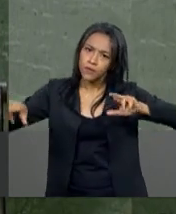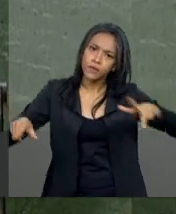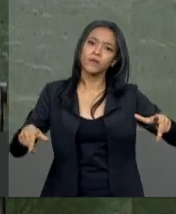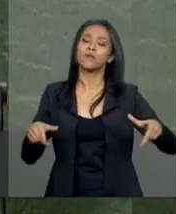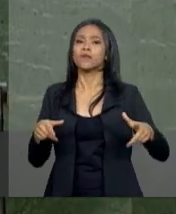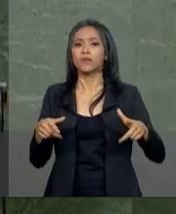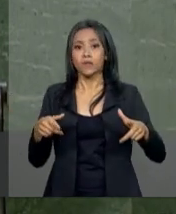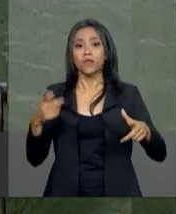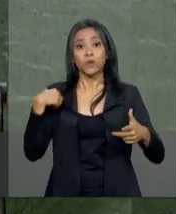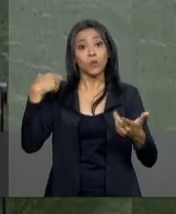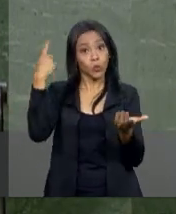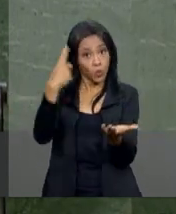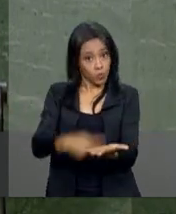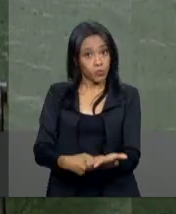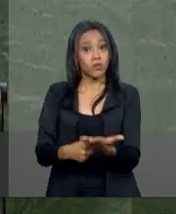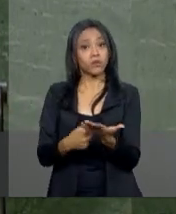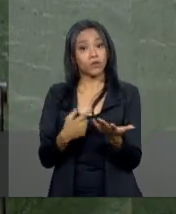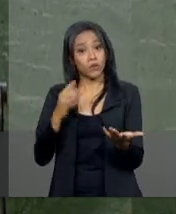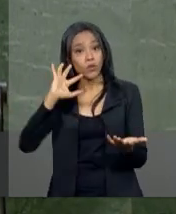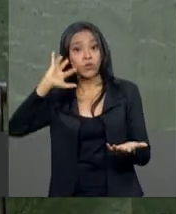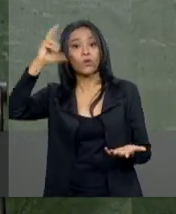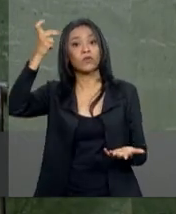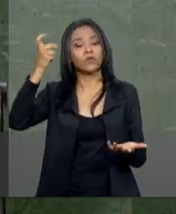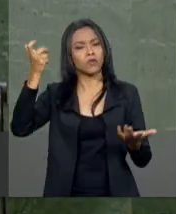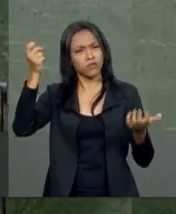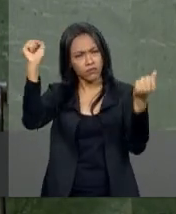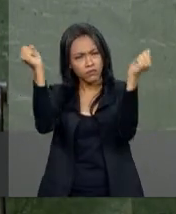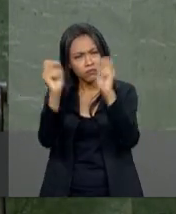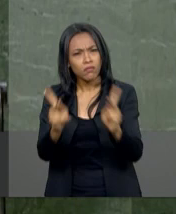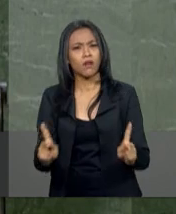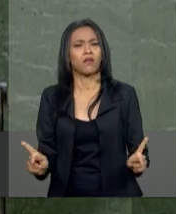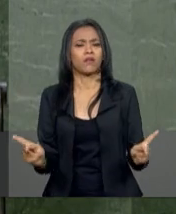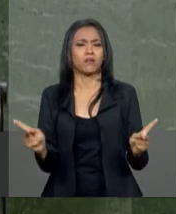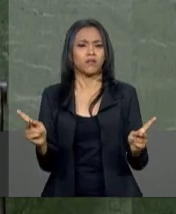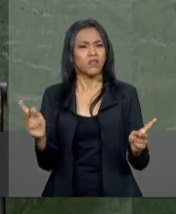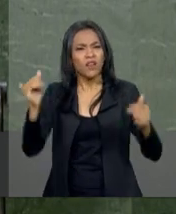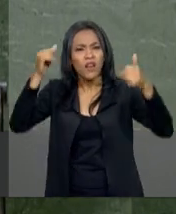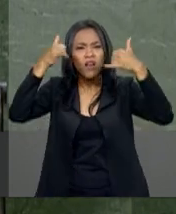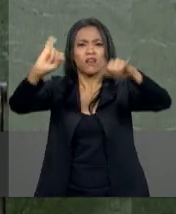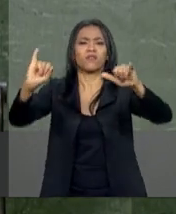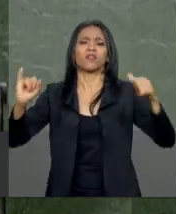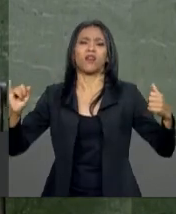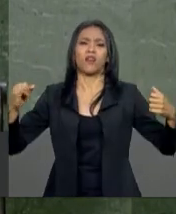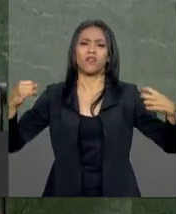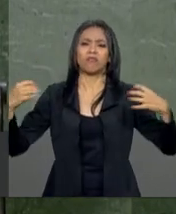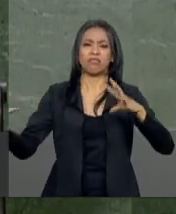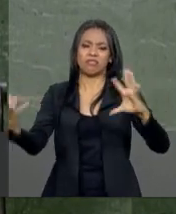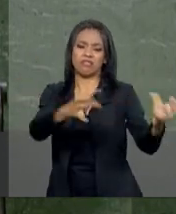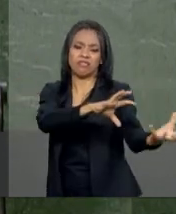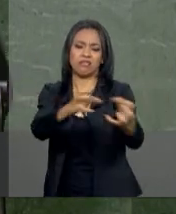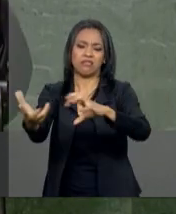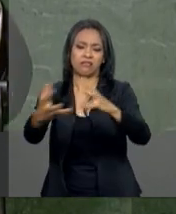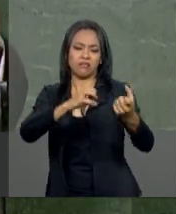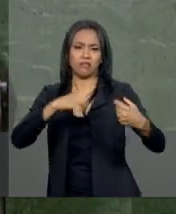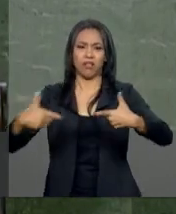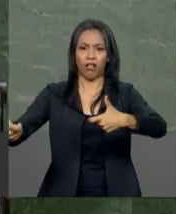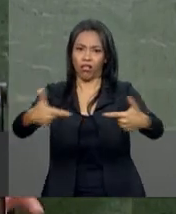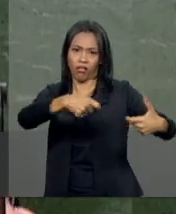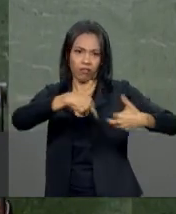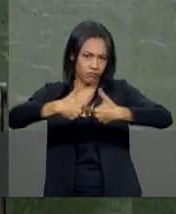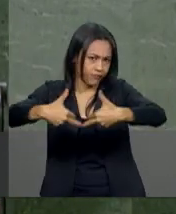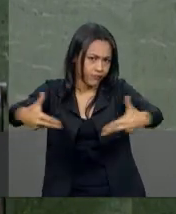compromisso com soluções pacíficas para conflitos e disputas por sim